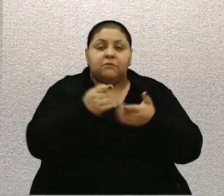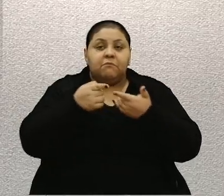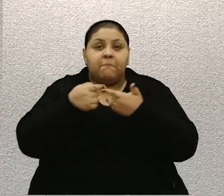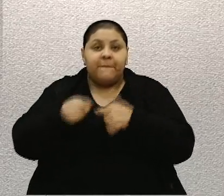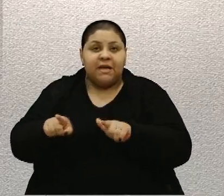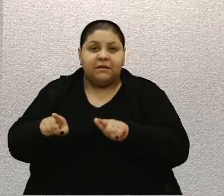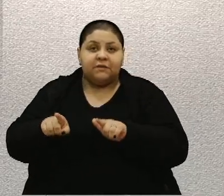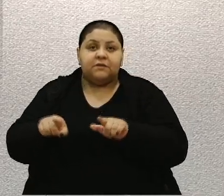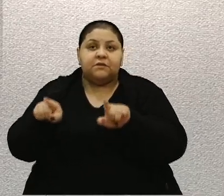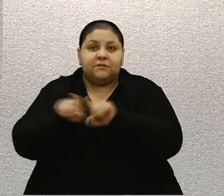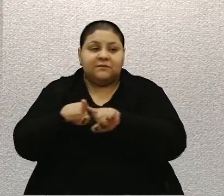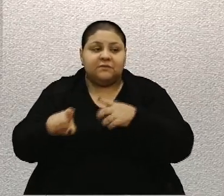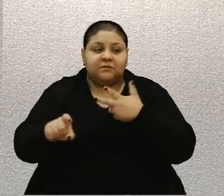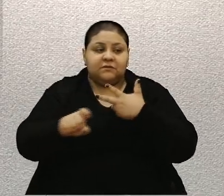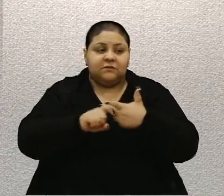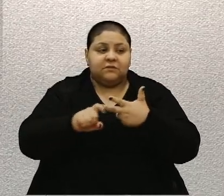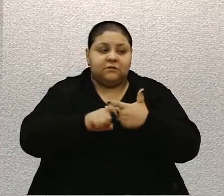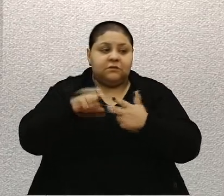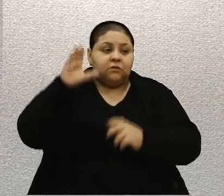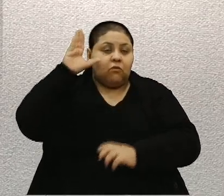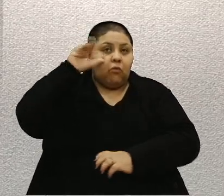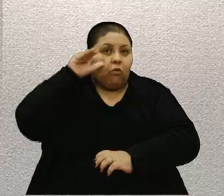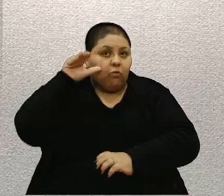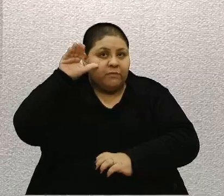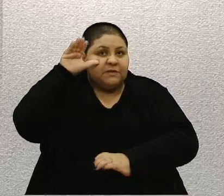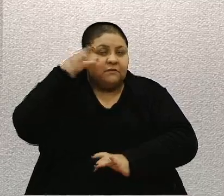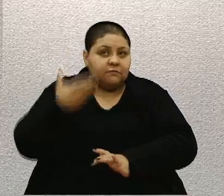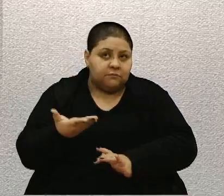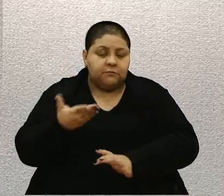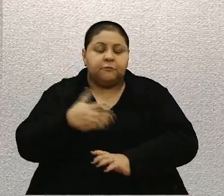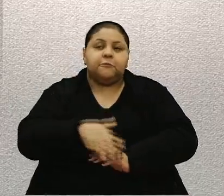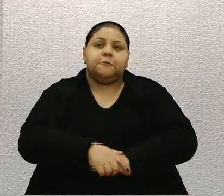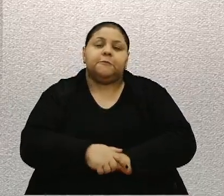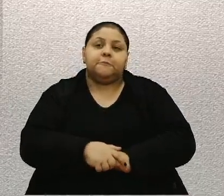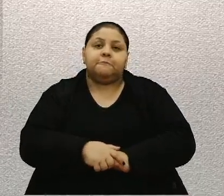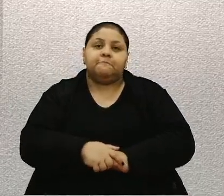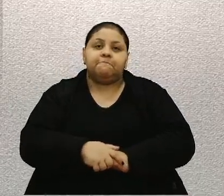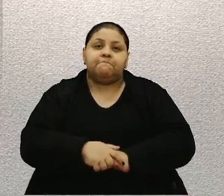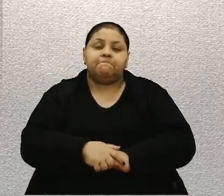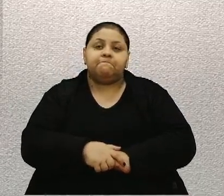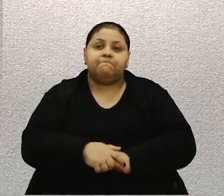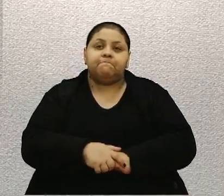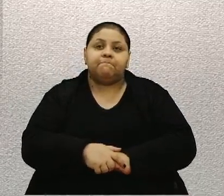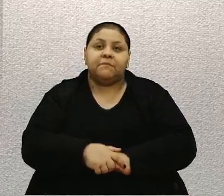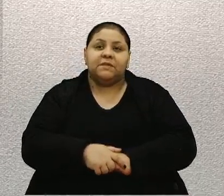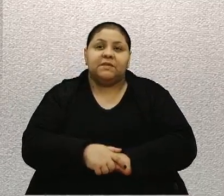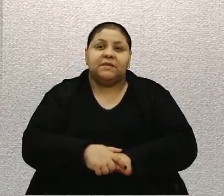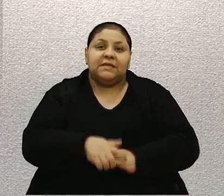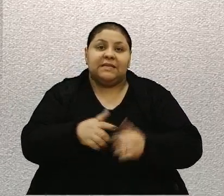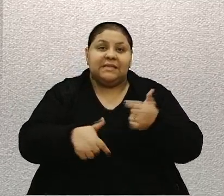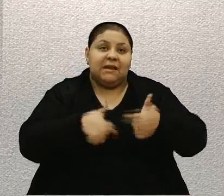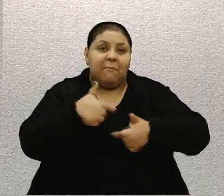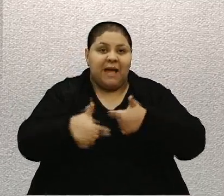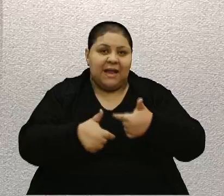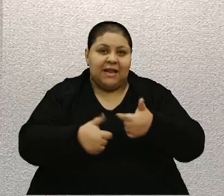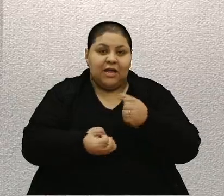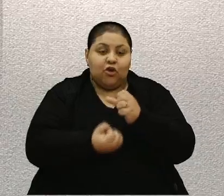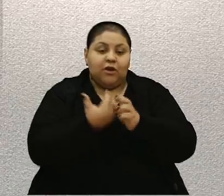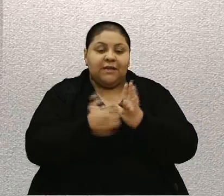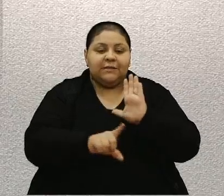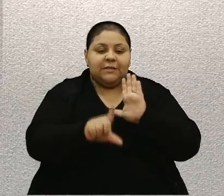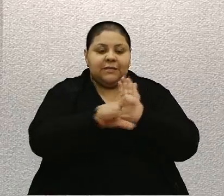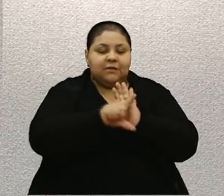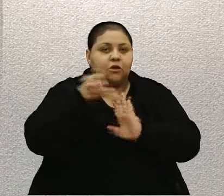cabe também ao executivo verificar a execução e como o Executivo o nome já diz que executa inclusive as leis verificou